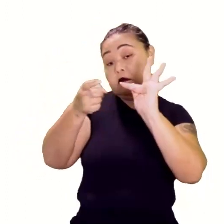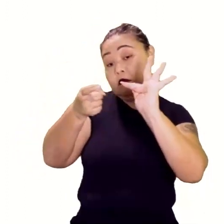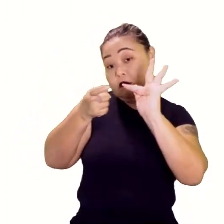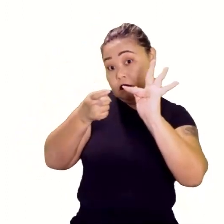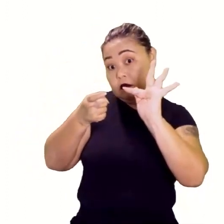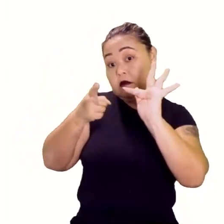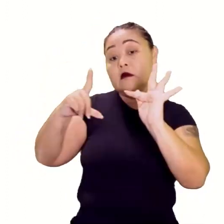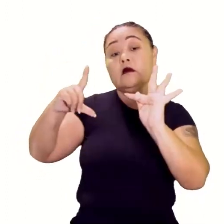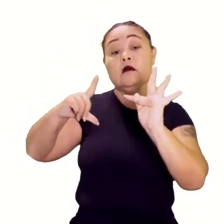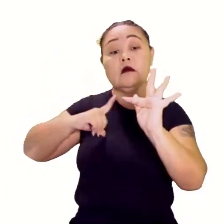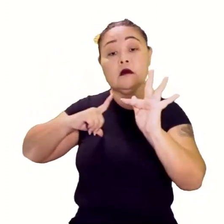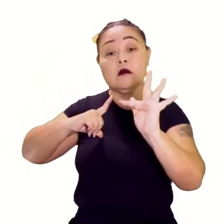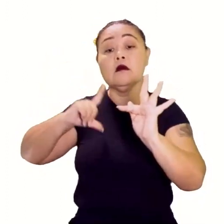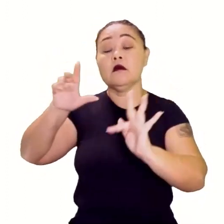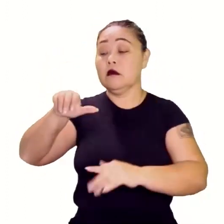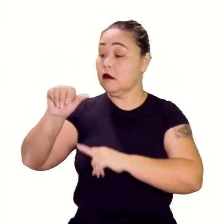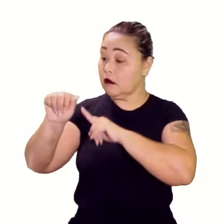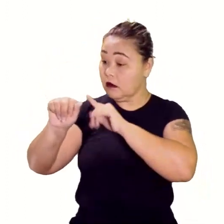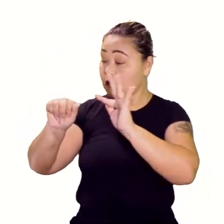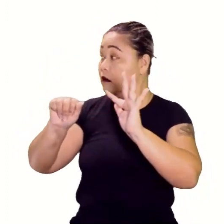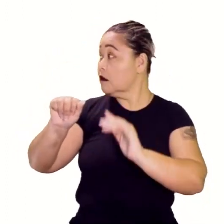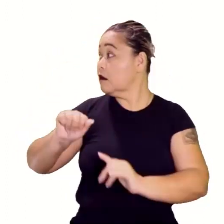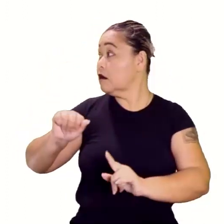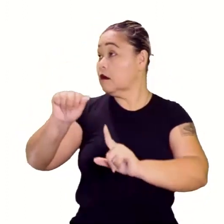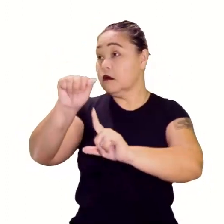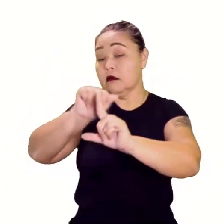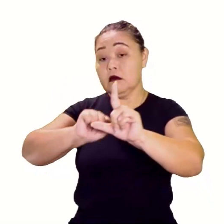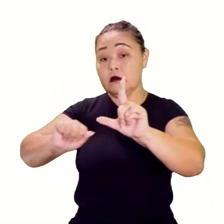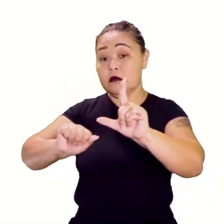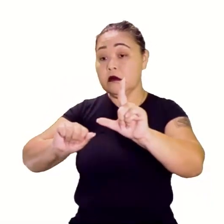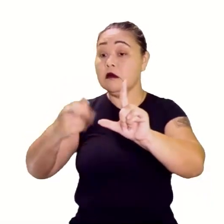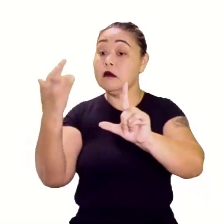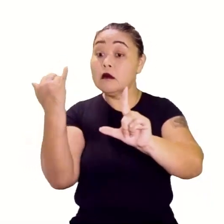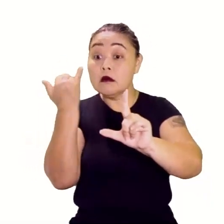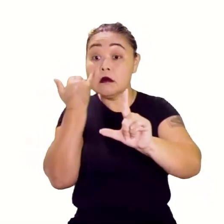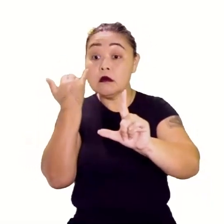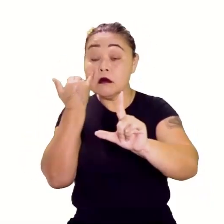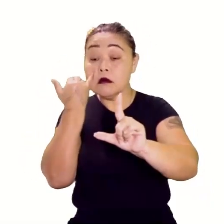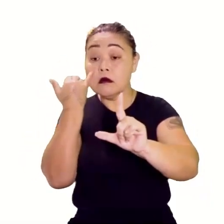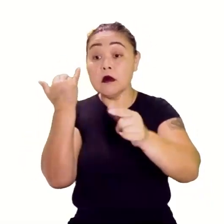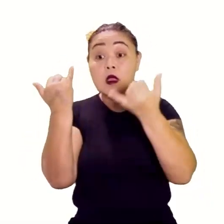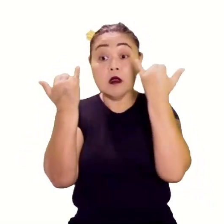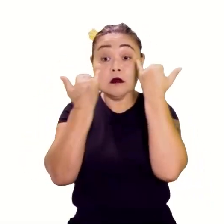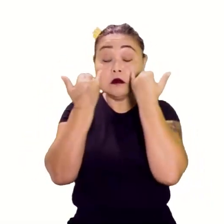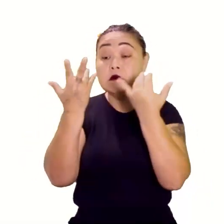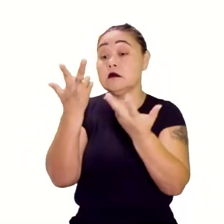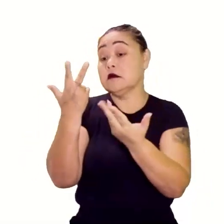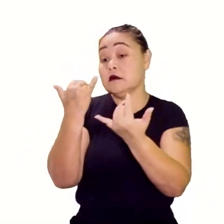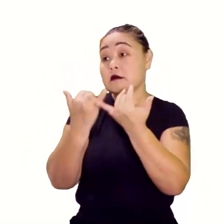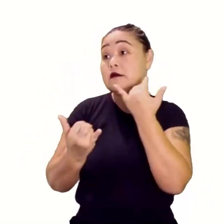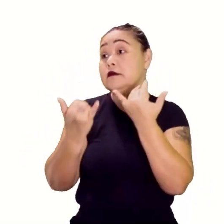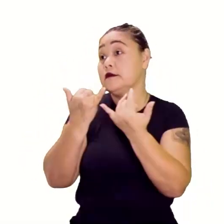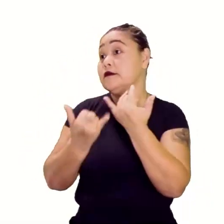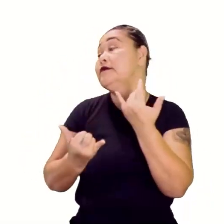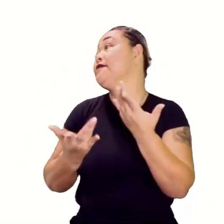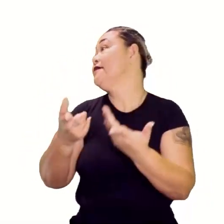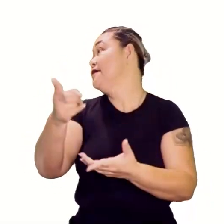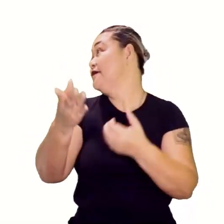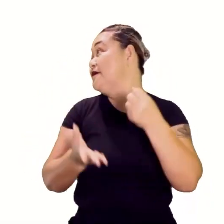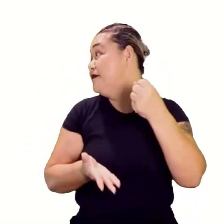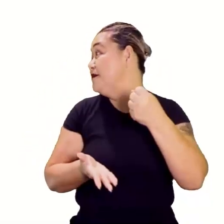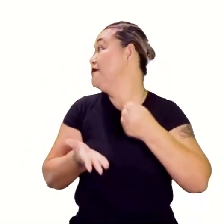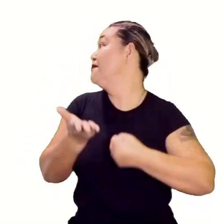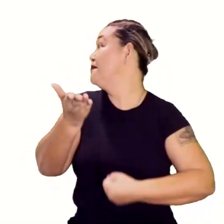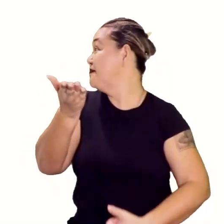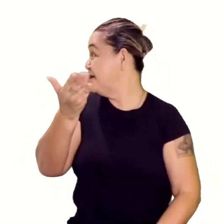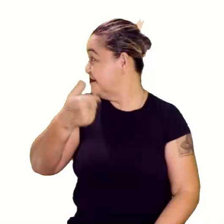bonitinha. Nós temos o A, que é nossa base, e as informações parecidas com a